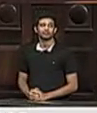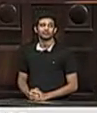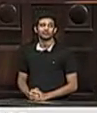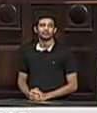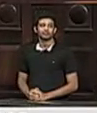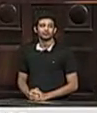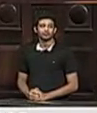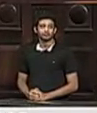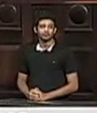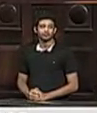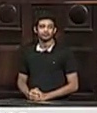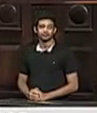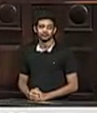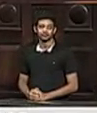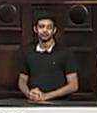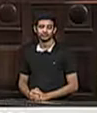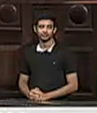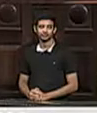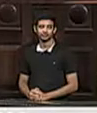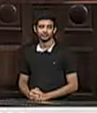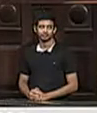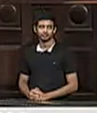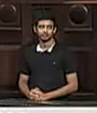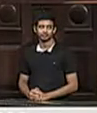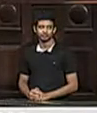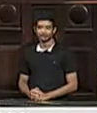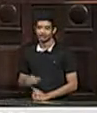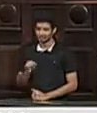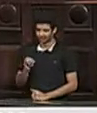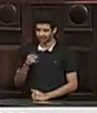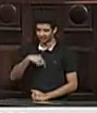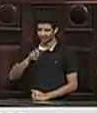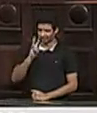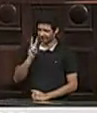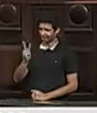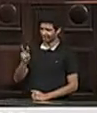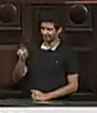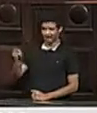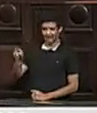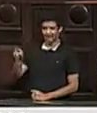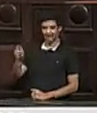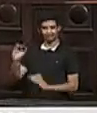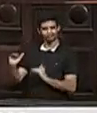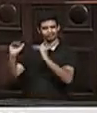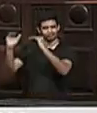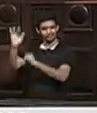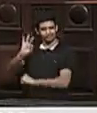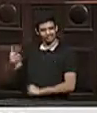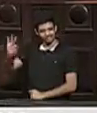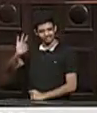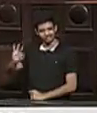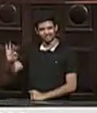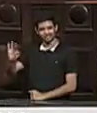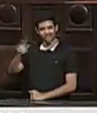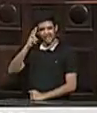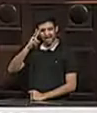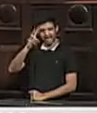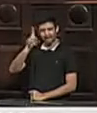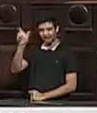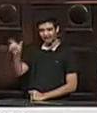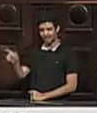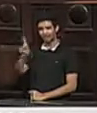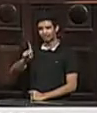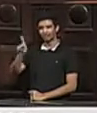Se tivermos um olhar para o ensino superior, estava lá presente, deputado Conte, professor Luiz Passoni, reitor da